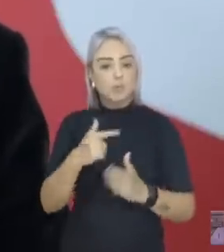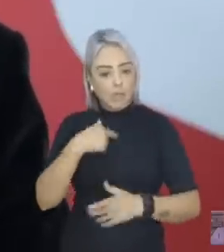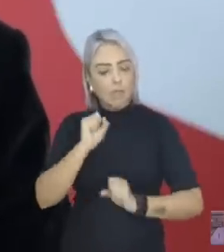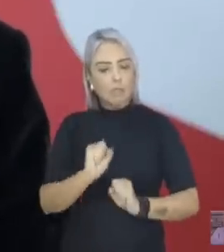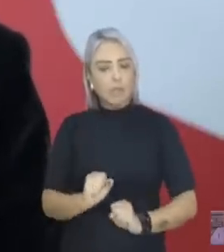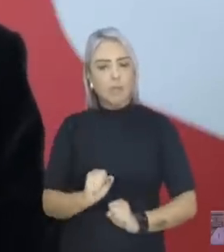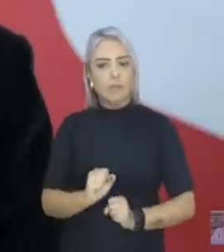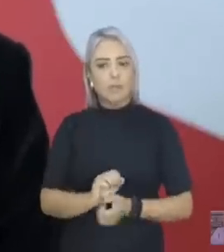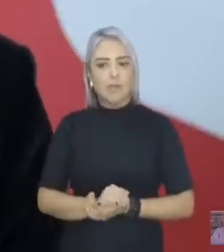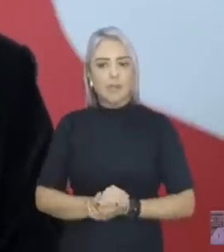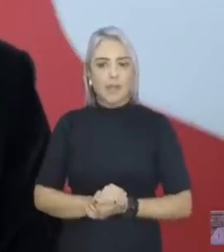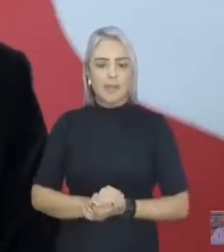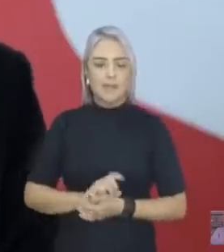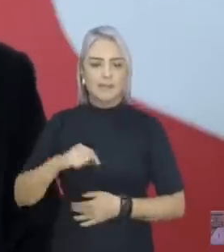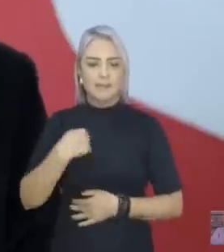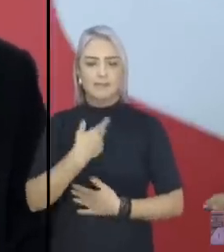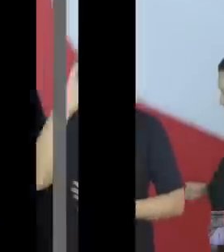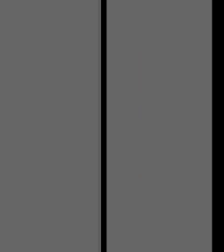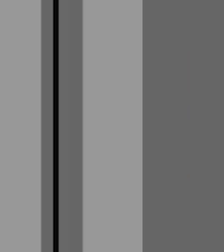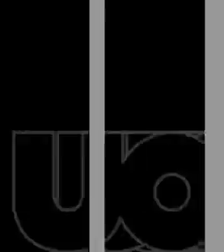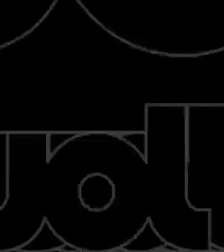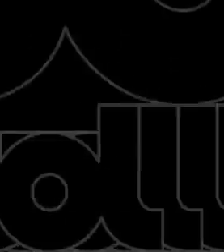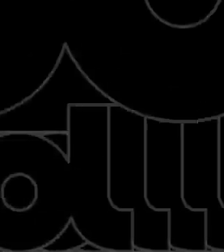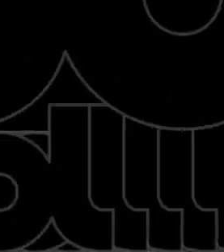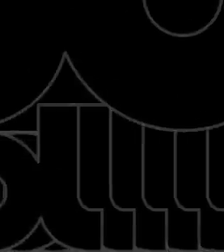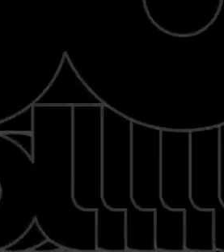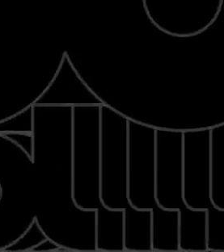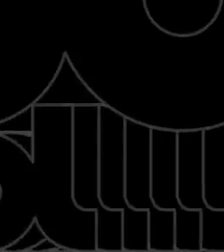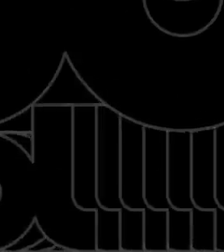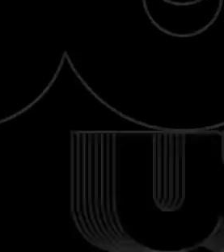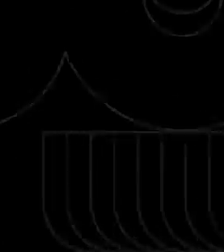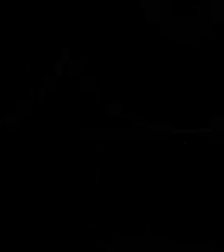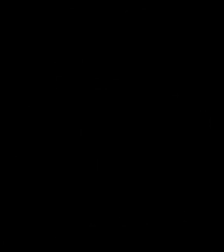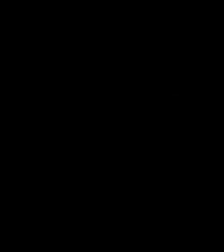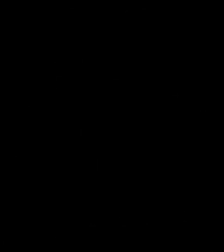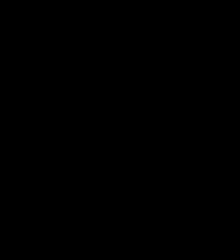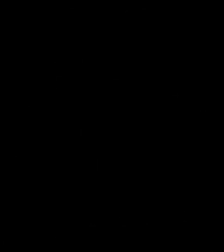cultura do centro-sul do país. Uau.